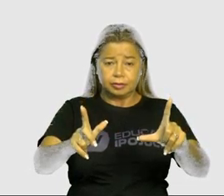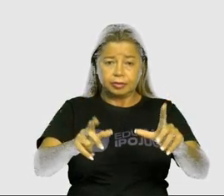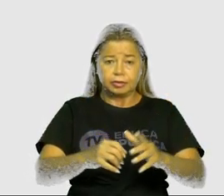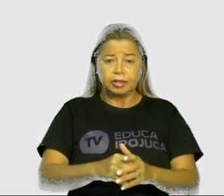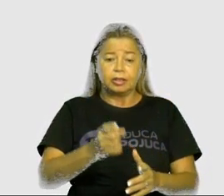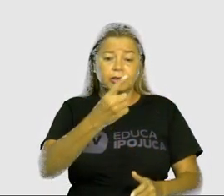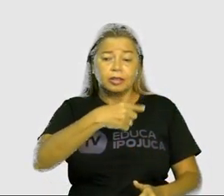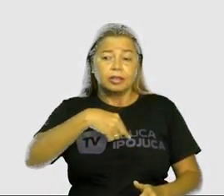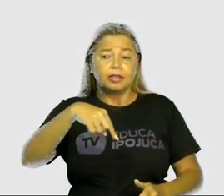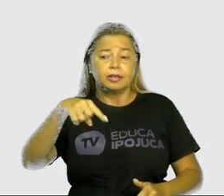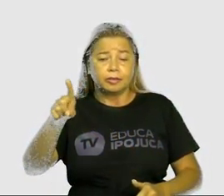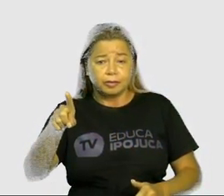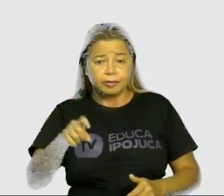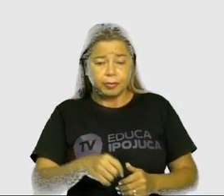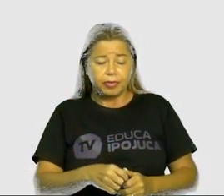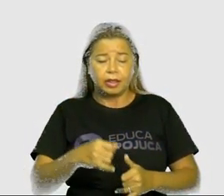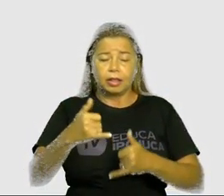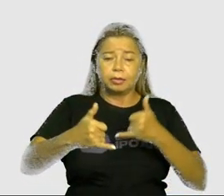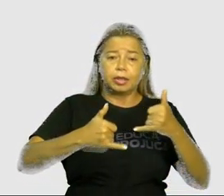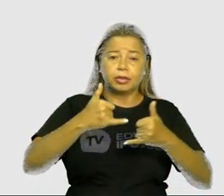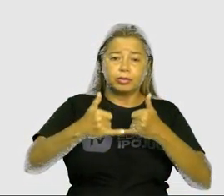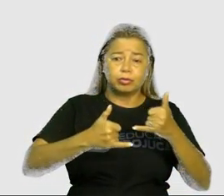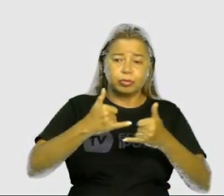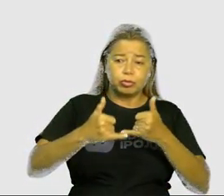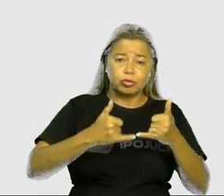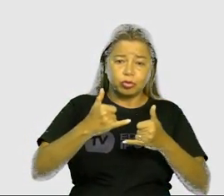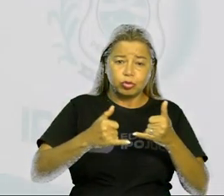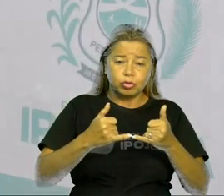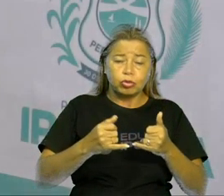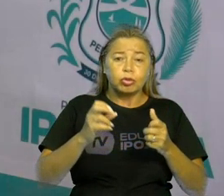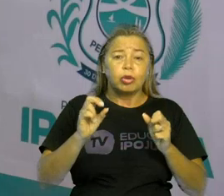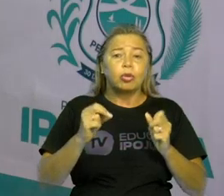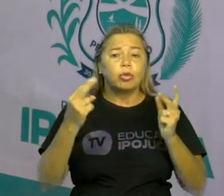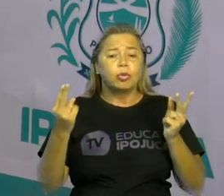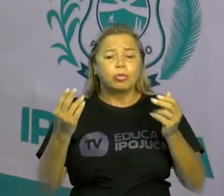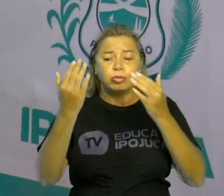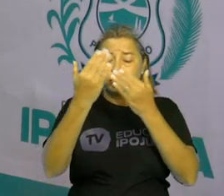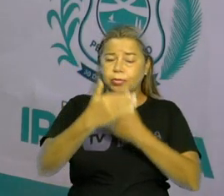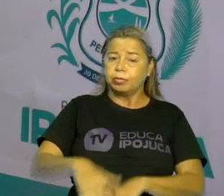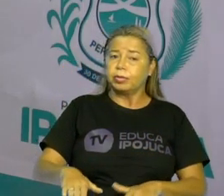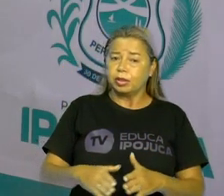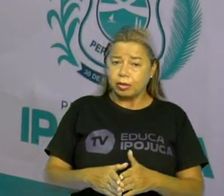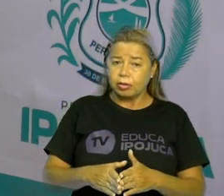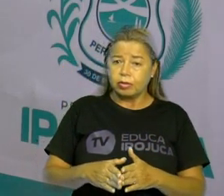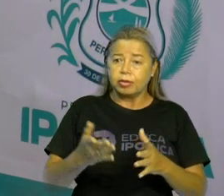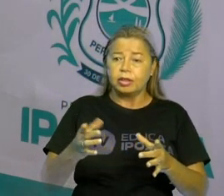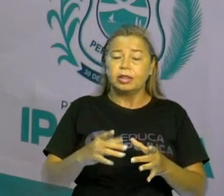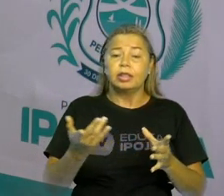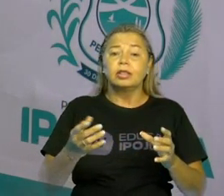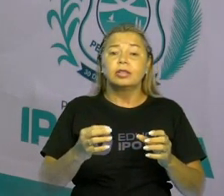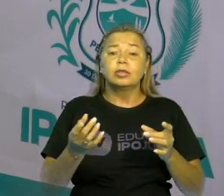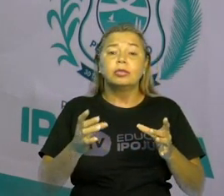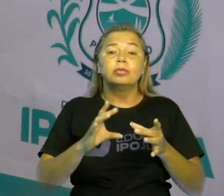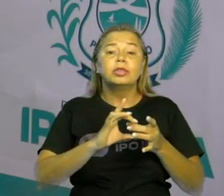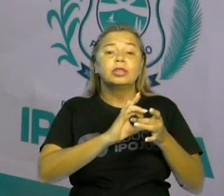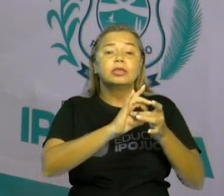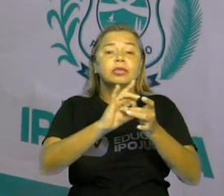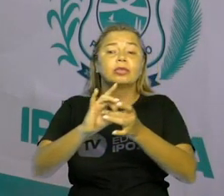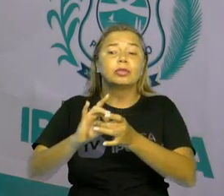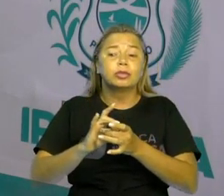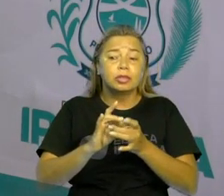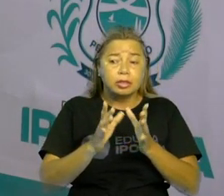vai ser direcionado ou para um game ou para uma pequena prova sobre o conteúdo Lembrando